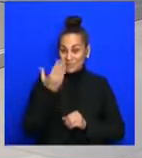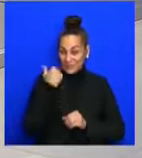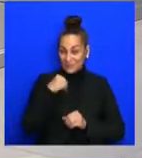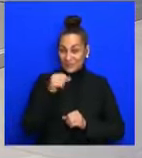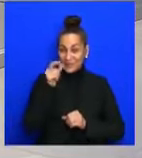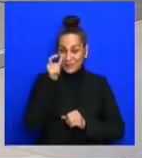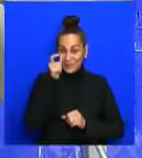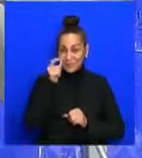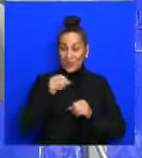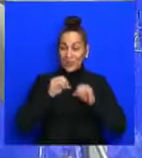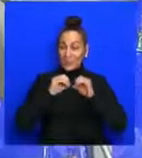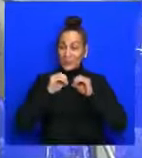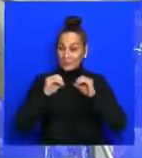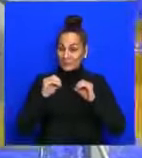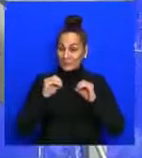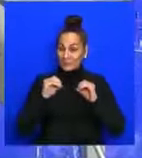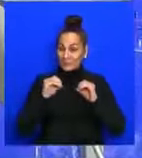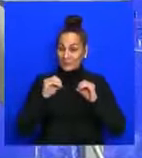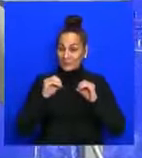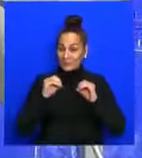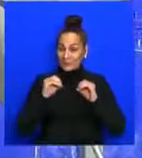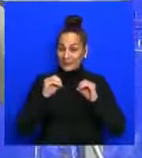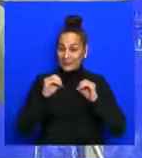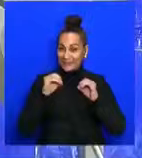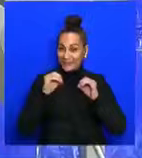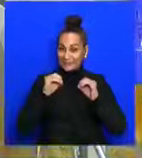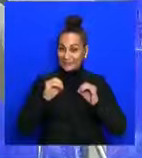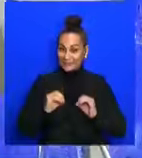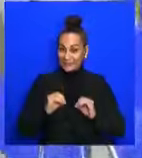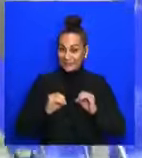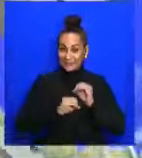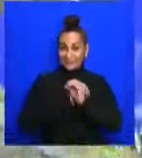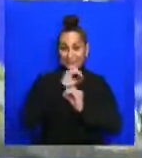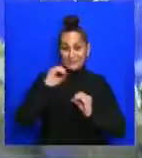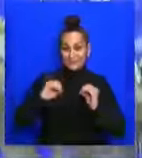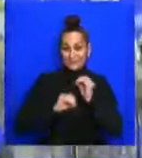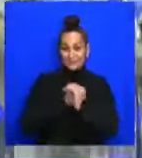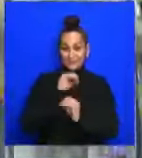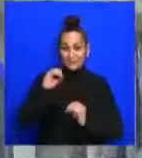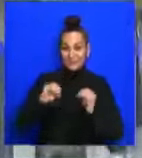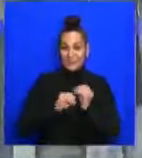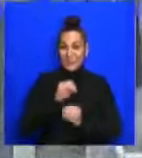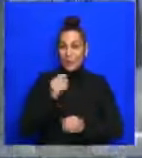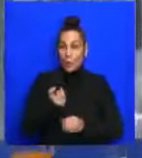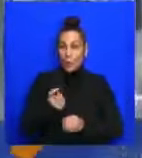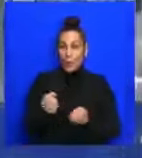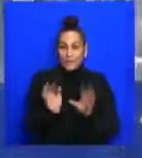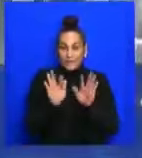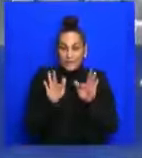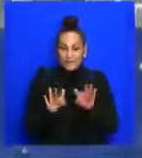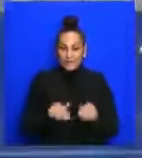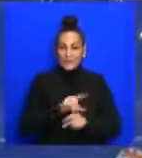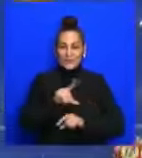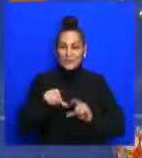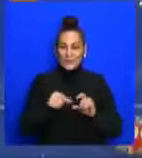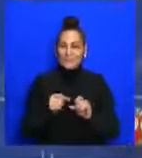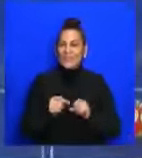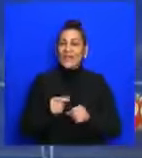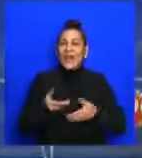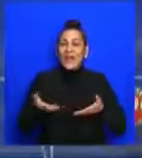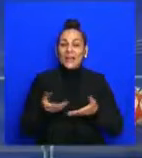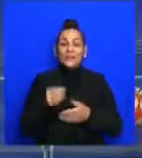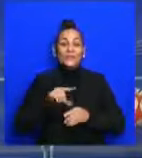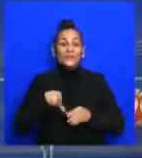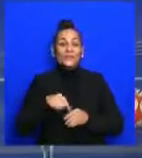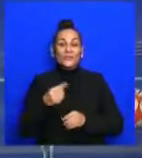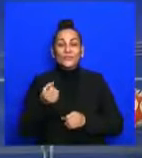As bolas estão posicionadas. Valendo! Falta muito pouco para fecharmos o sorteio. Agora só